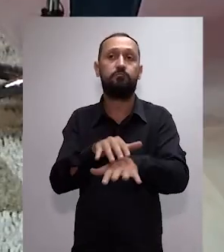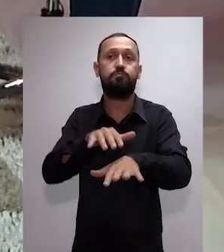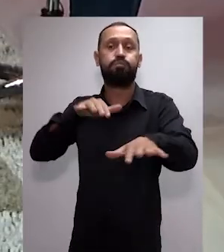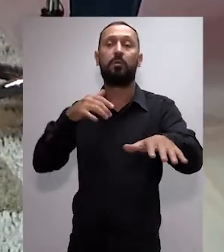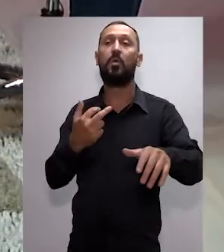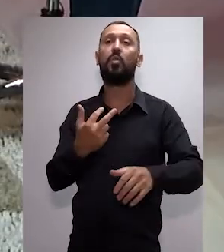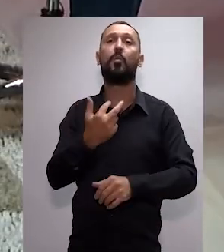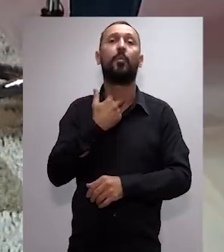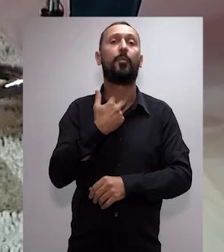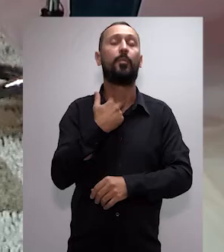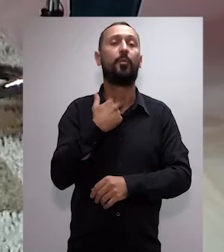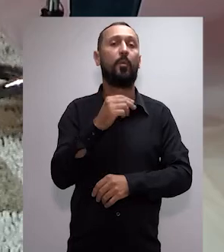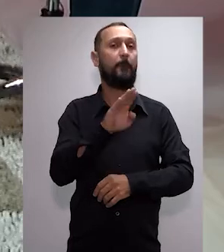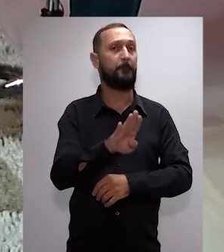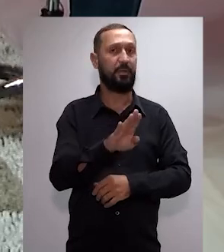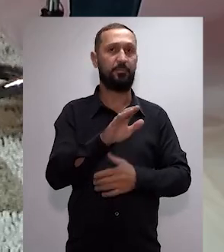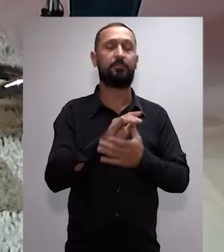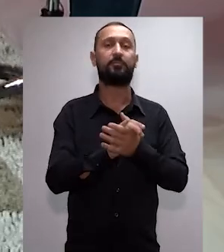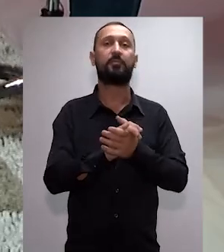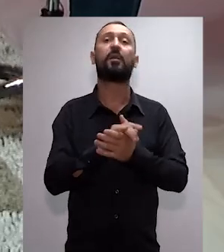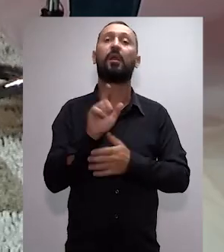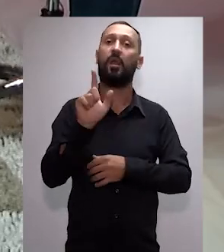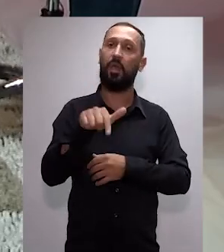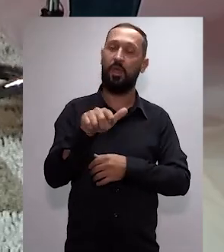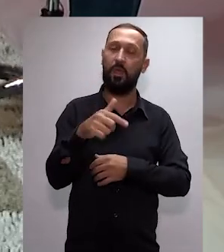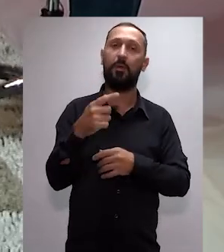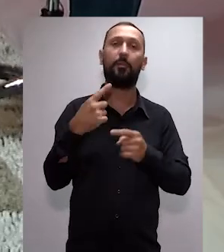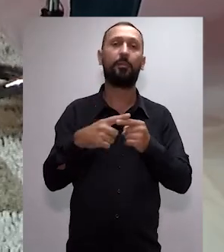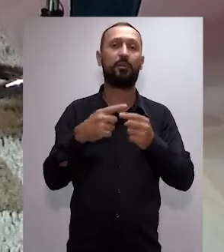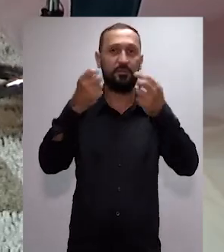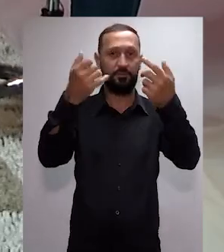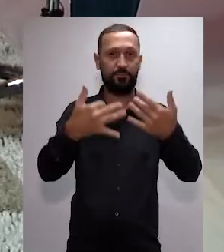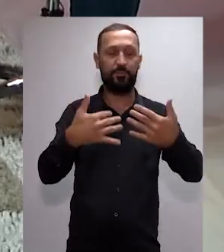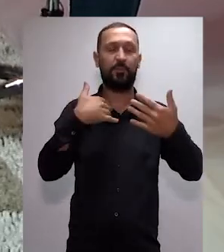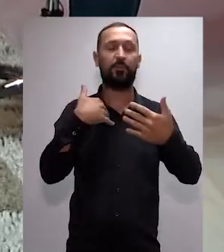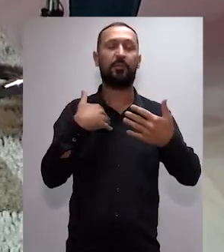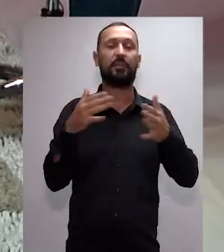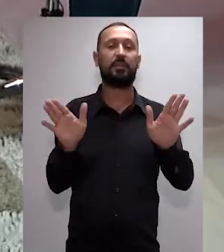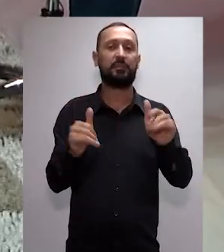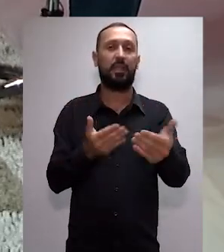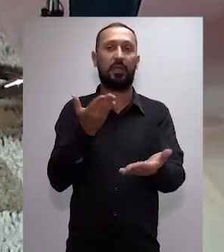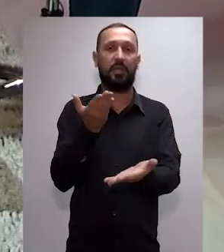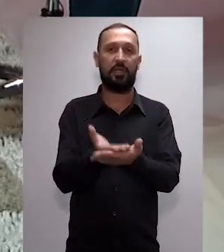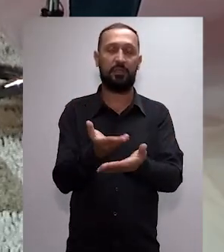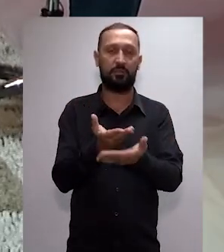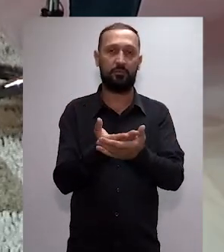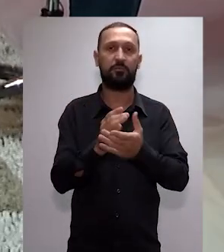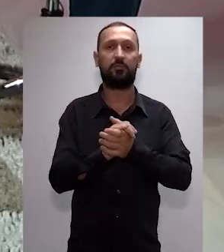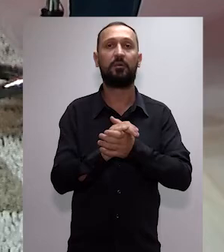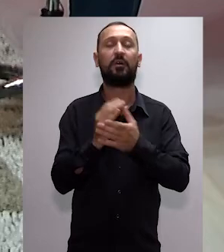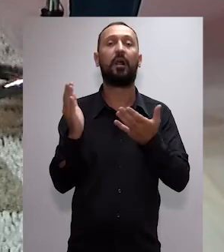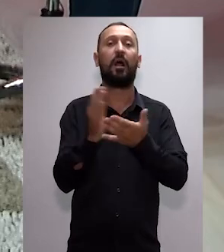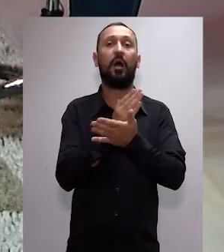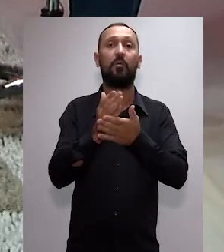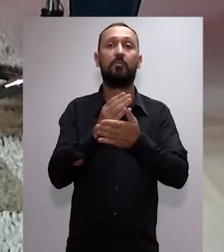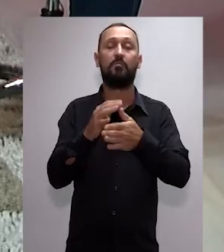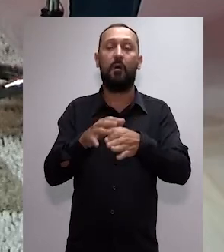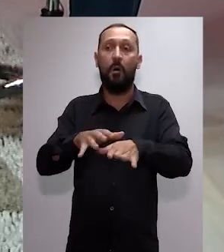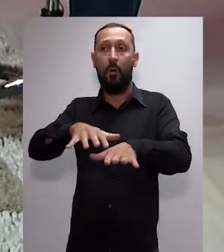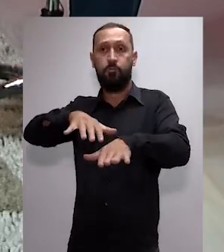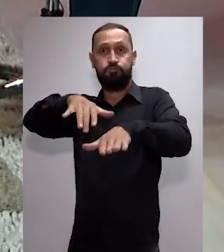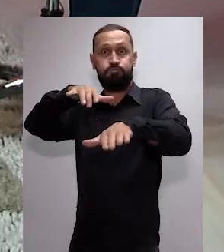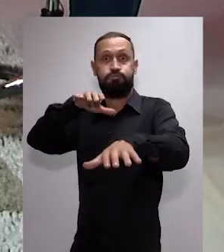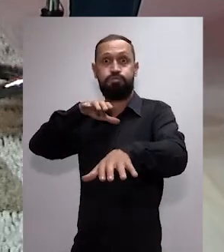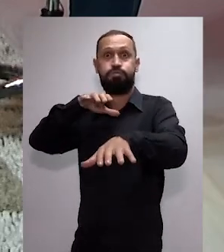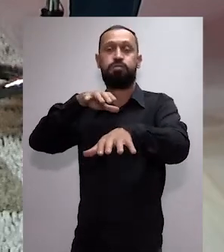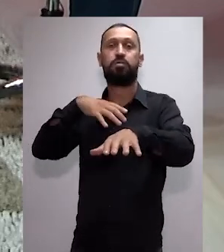que eu não posso dirigir com a categoria B. Exatamente, eu sempre digo em sala de aula, né? Algumas